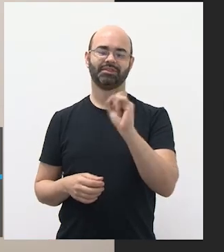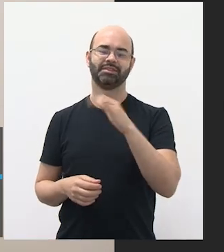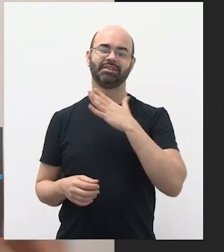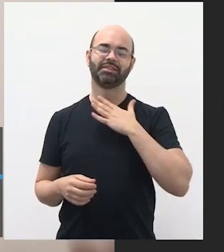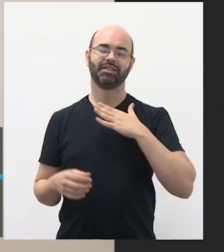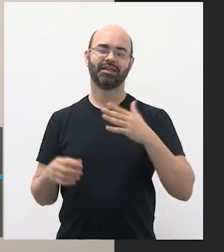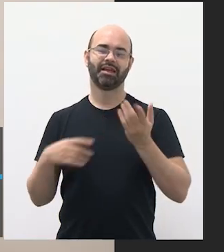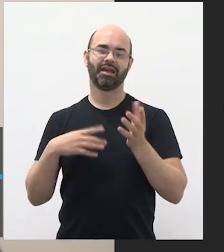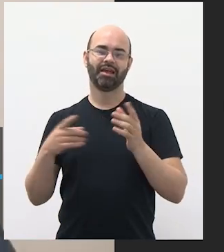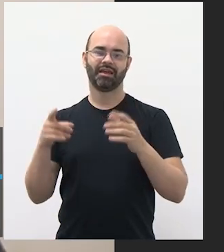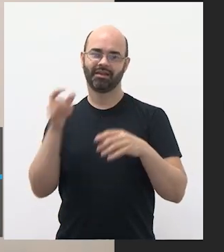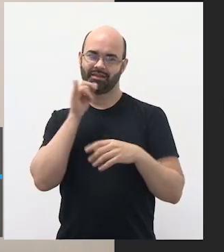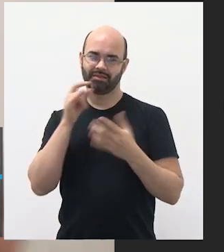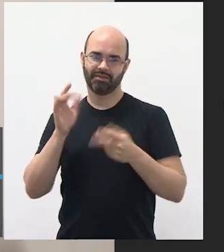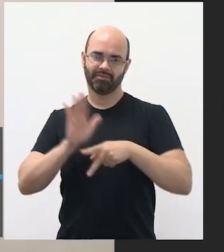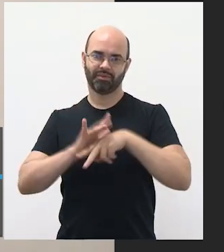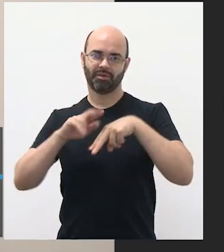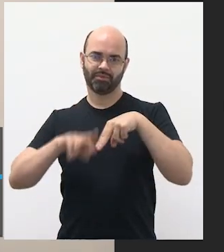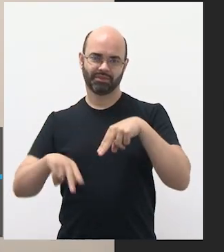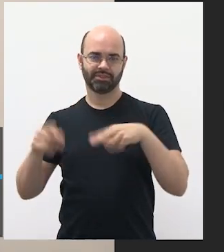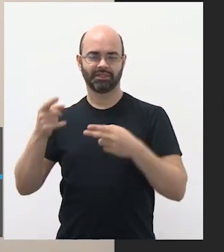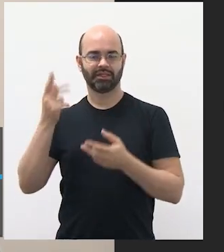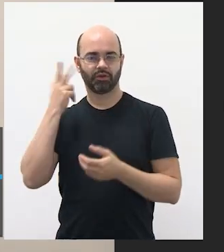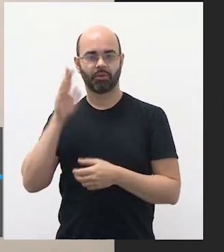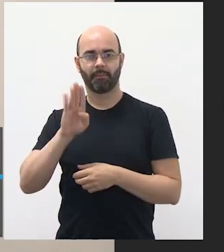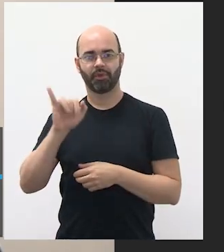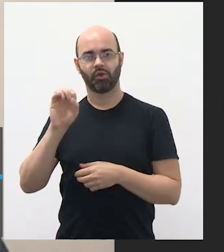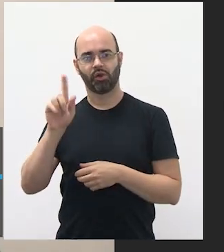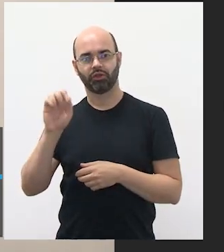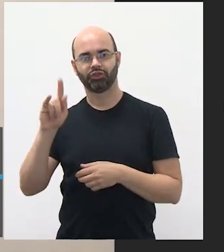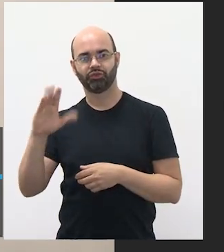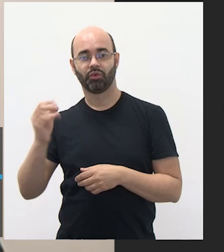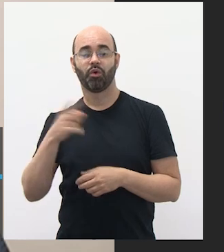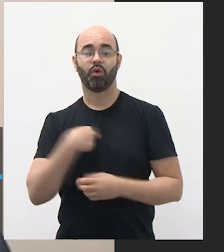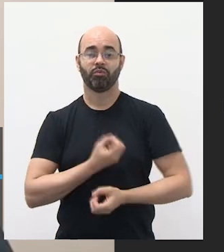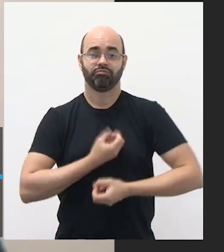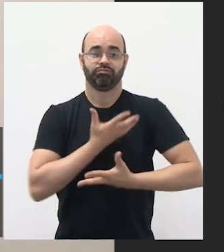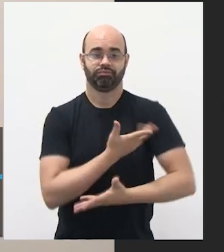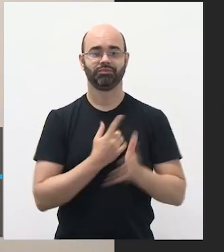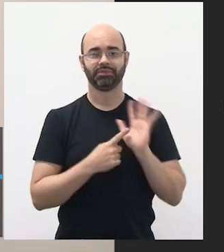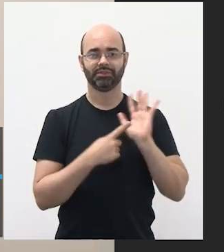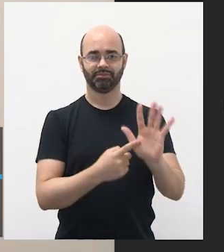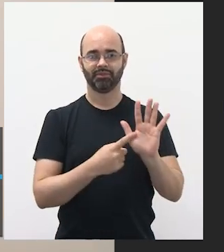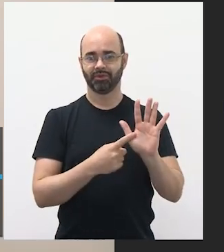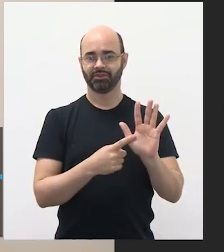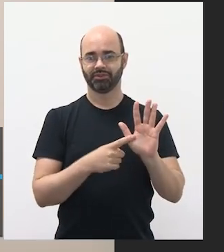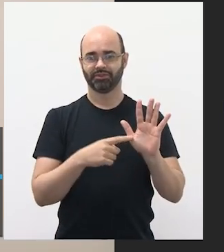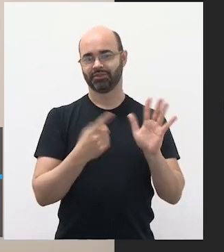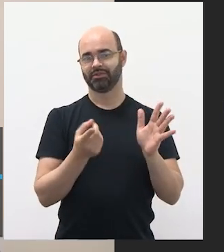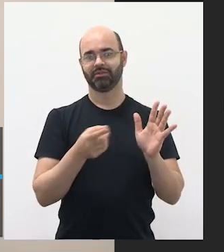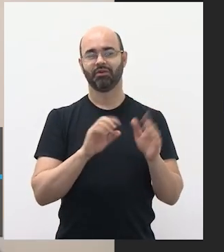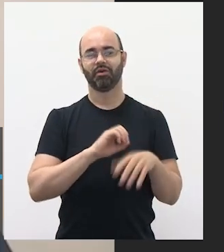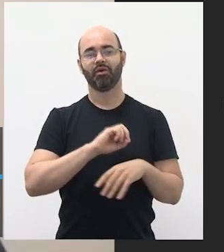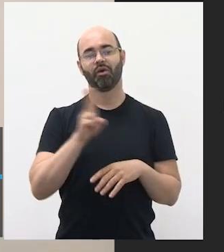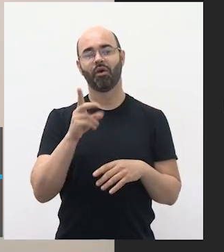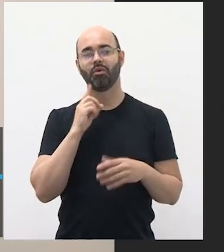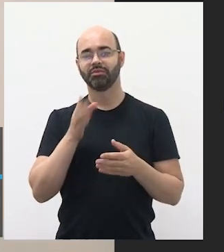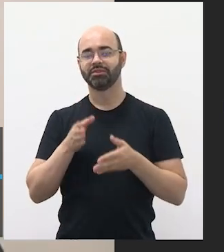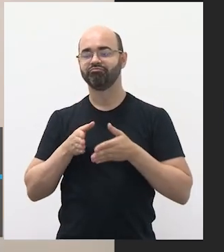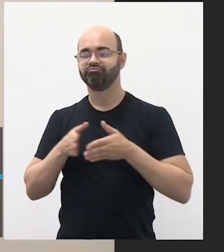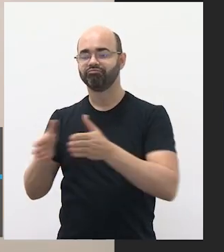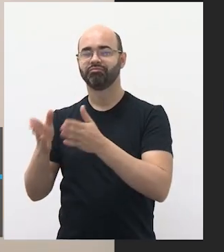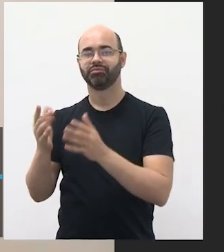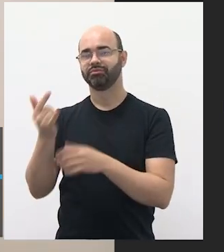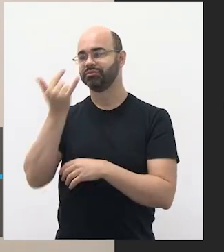uma identidade de gênero, uma expressão de gênero, uma orientação afetiva. Os estudantes também